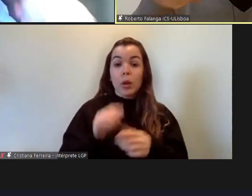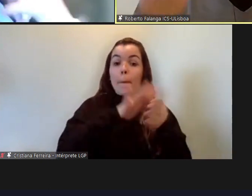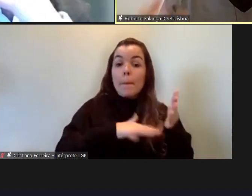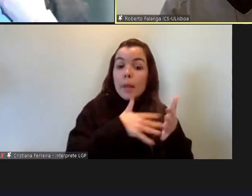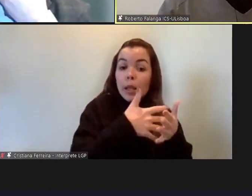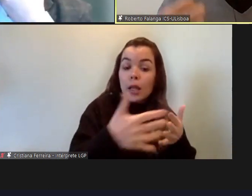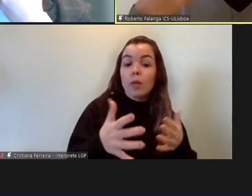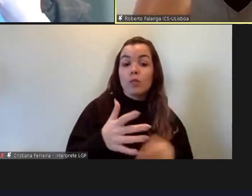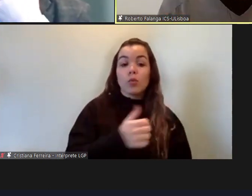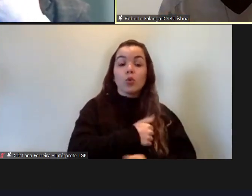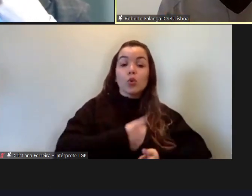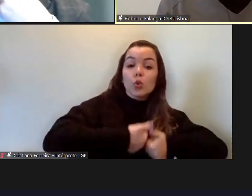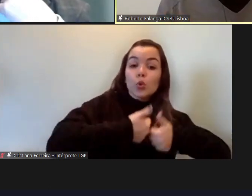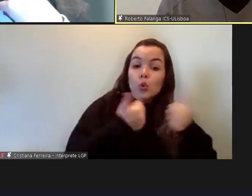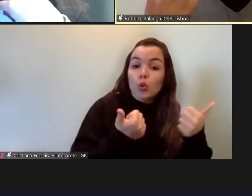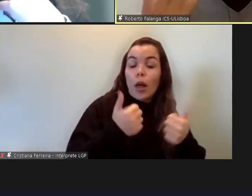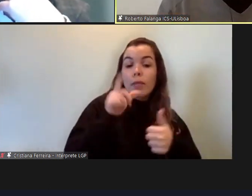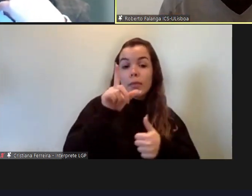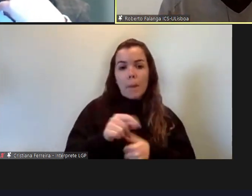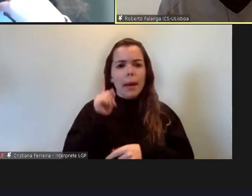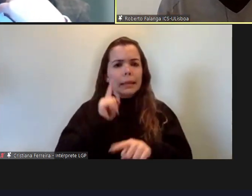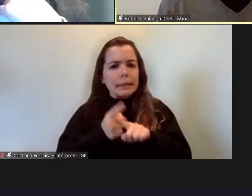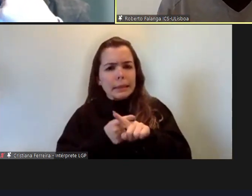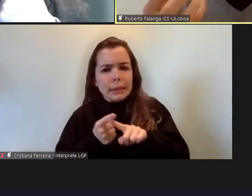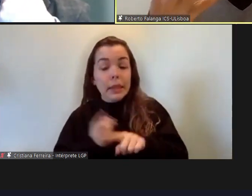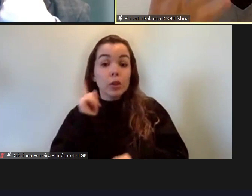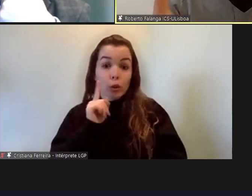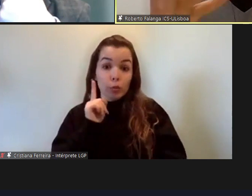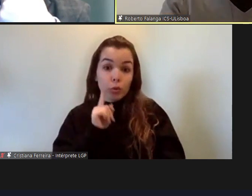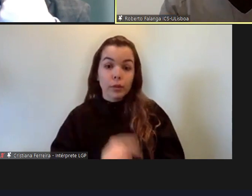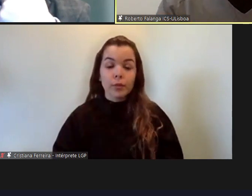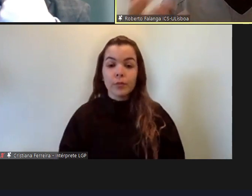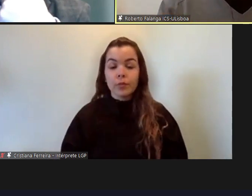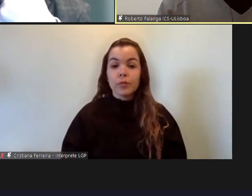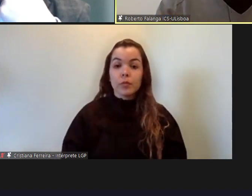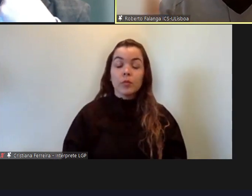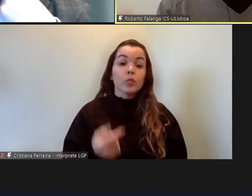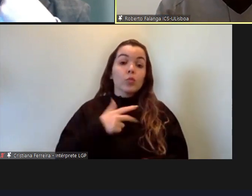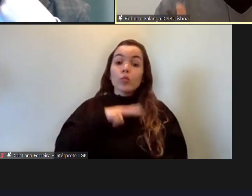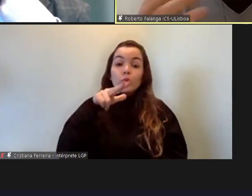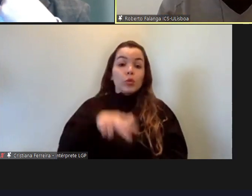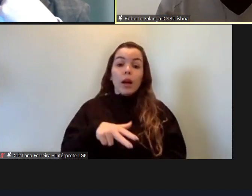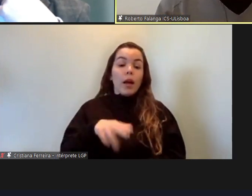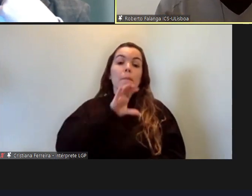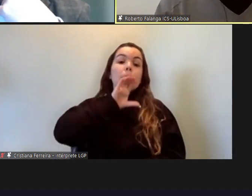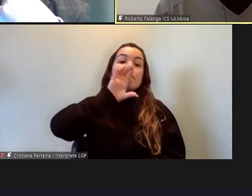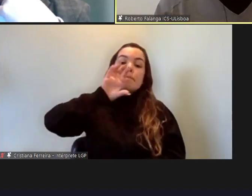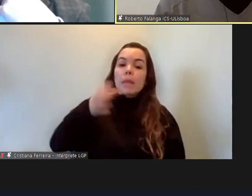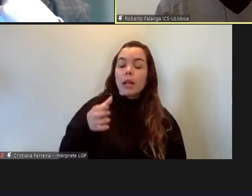da regeneração urbana, que também são muito interessantes e muito importantes. Aliás, Portugal é talvez um país